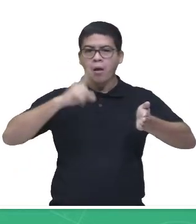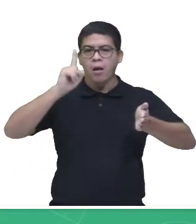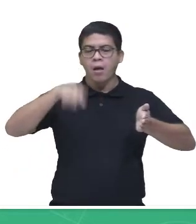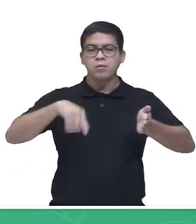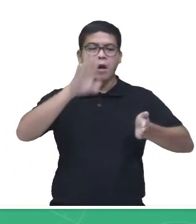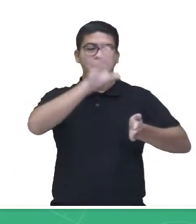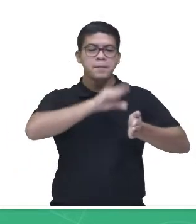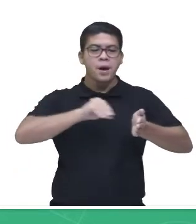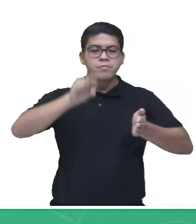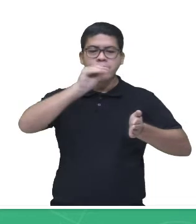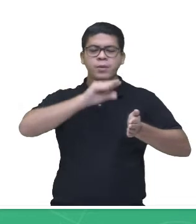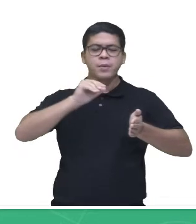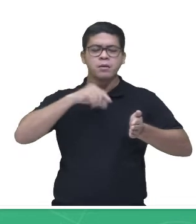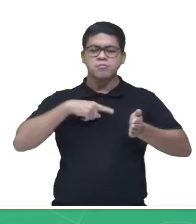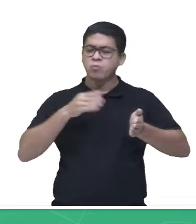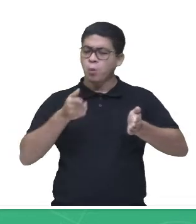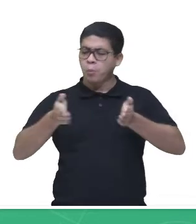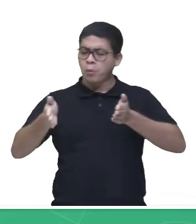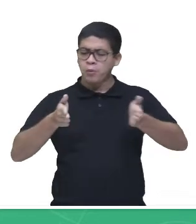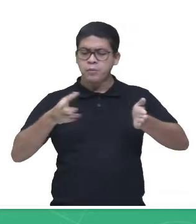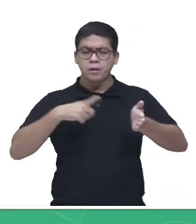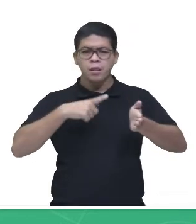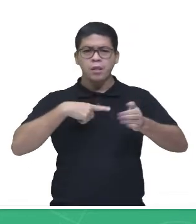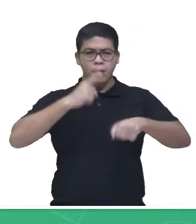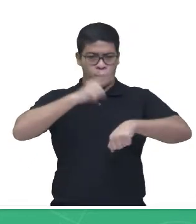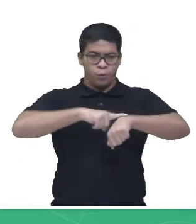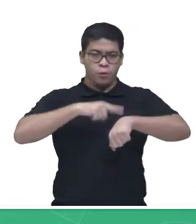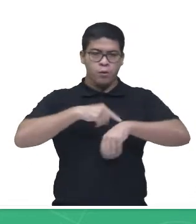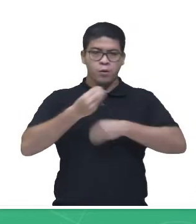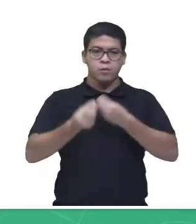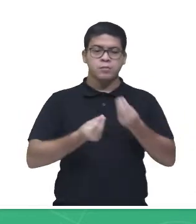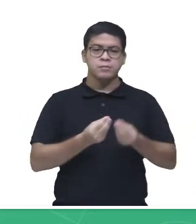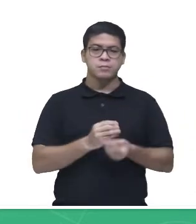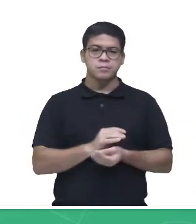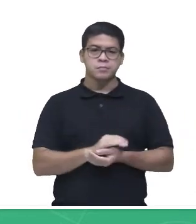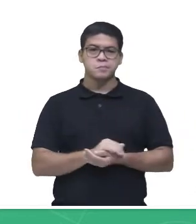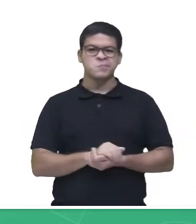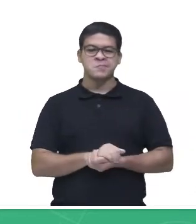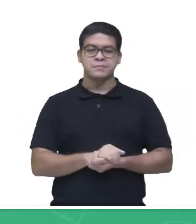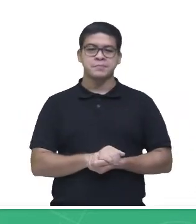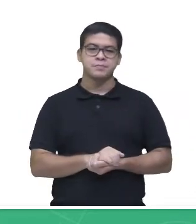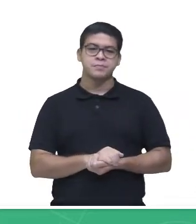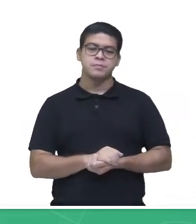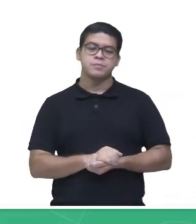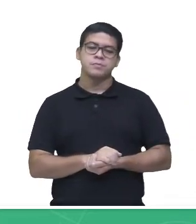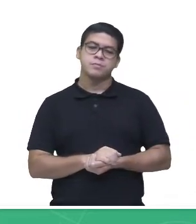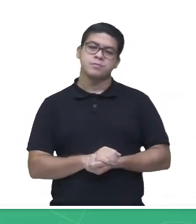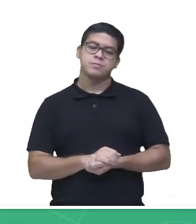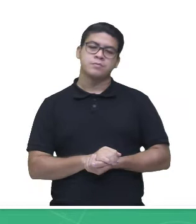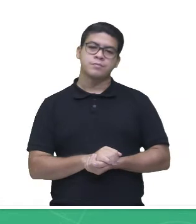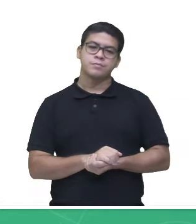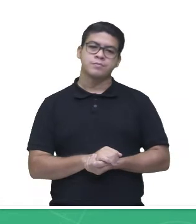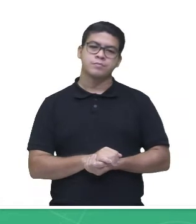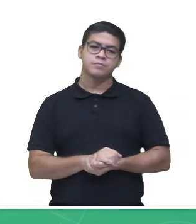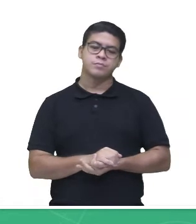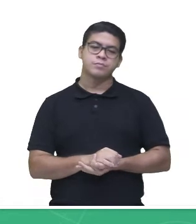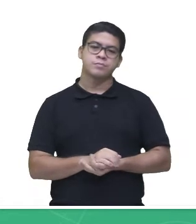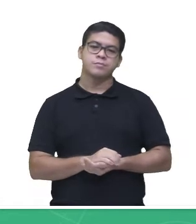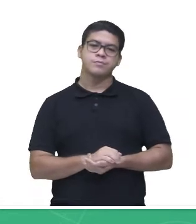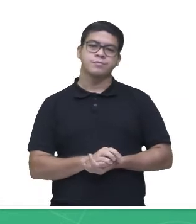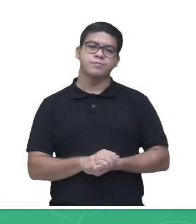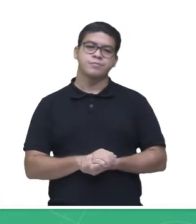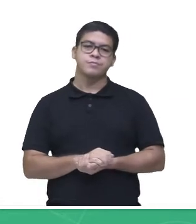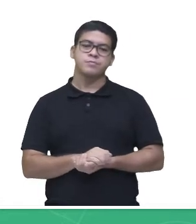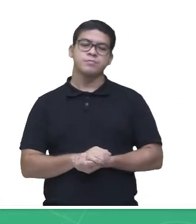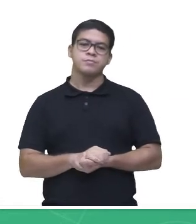ok? E existe uma relação na zona temporal que tem um encontro, né,